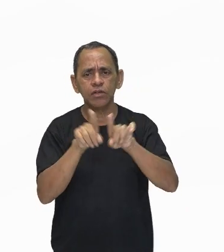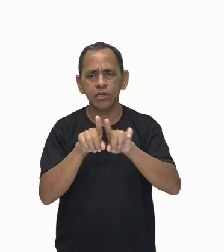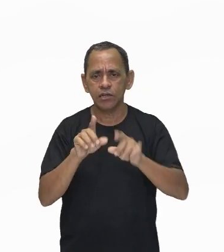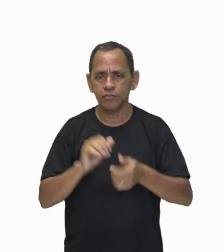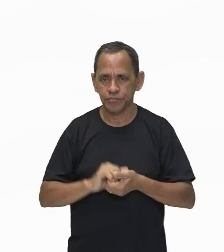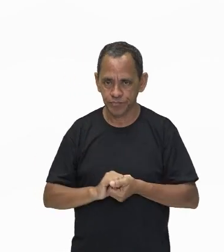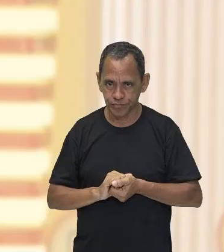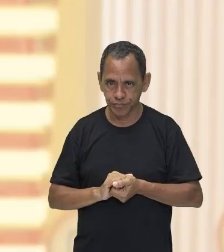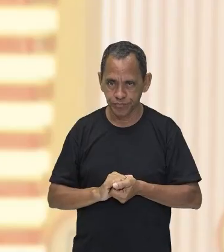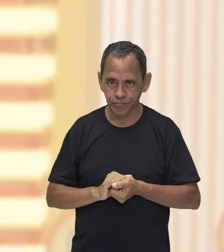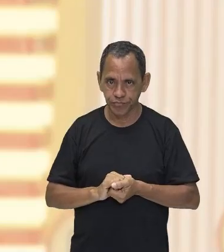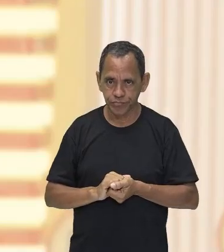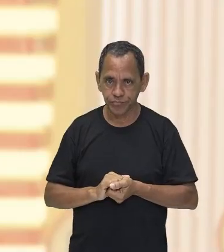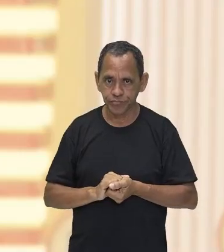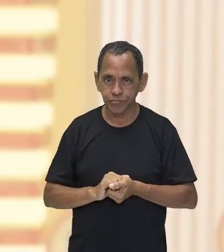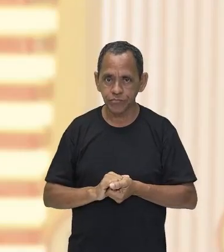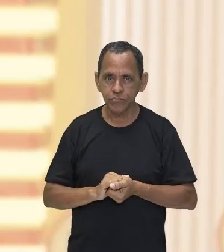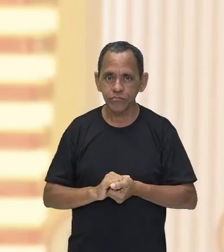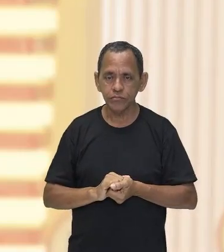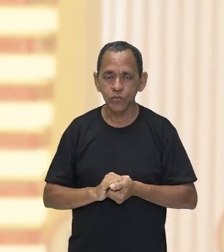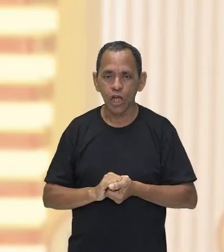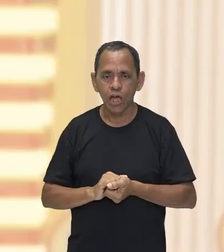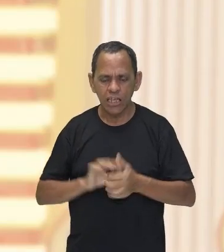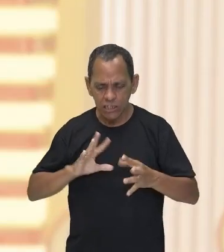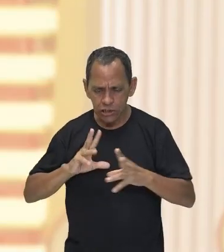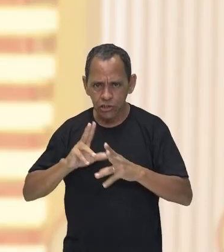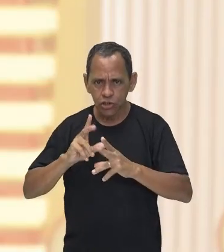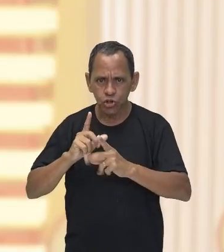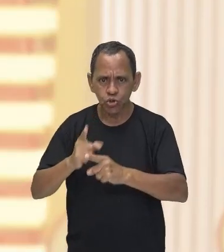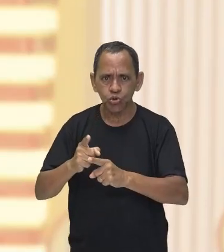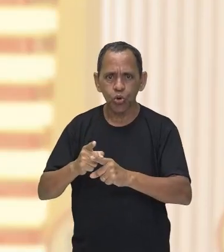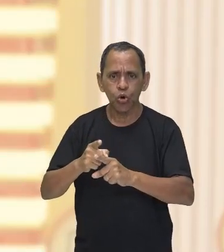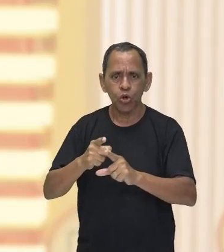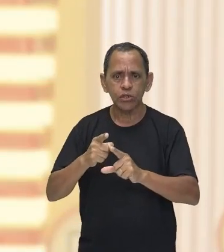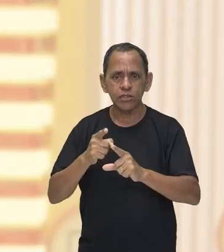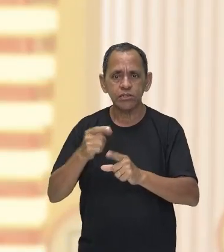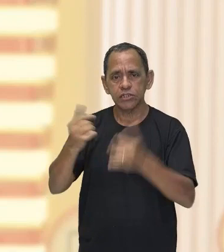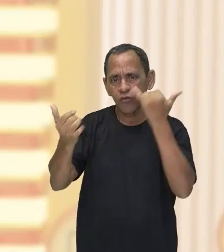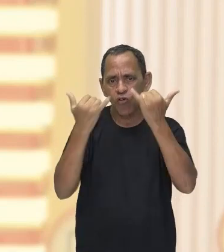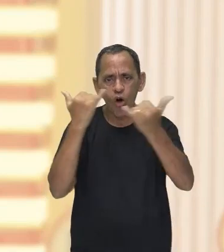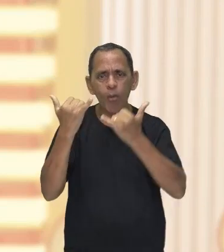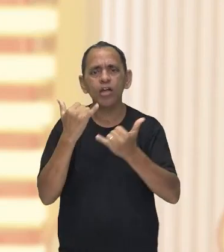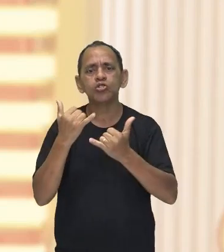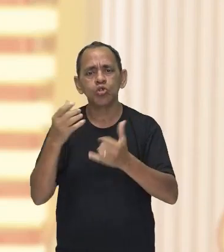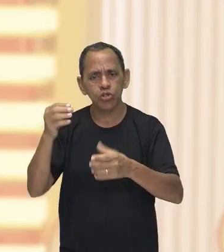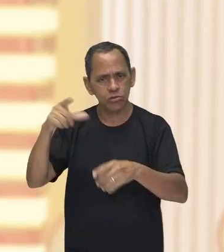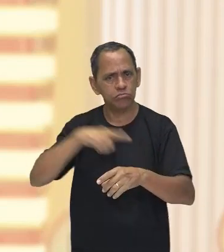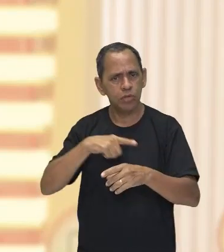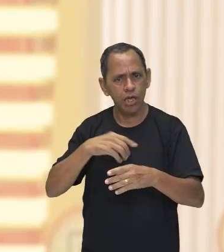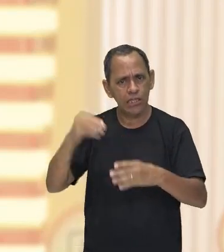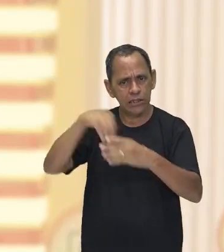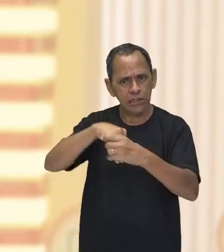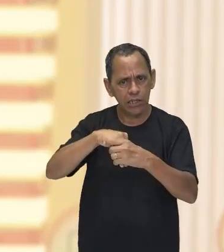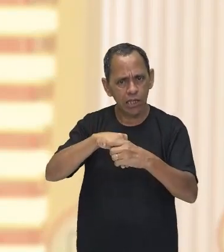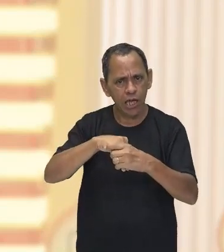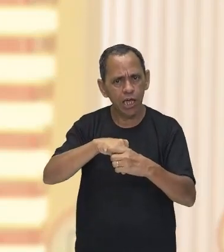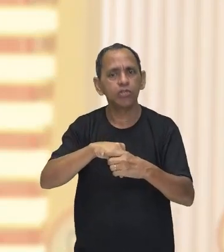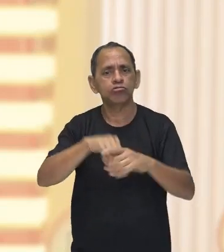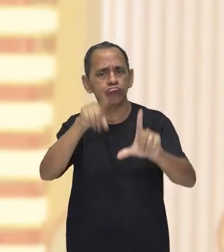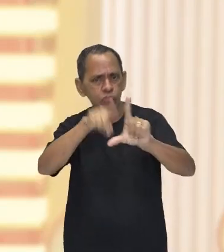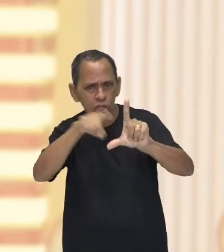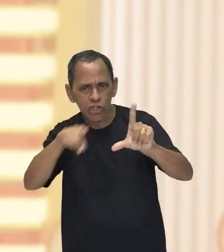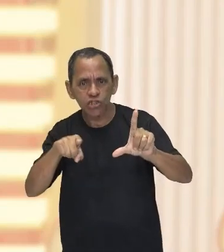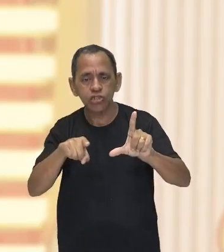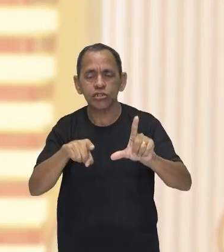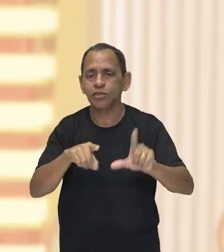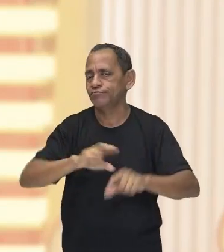mesmo? Nem todas as estatísticas, elas saem direto, então, nesses índices, não é mesmo? Que geralmente